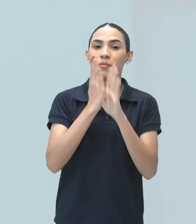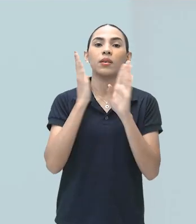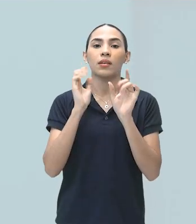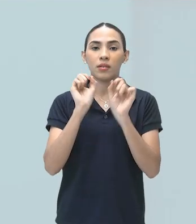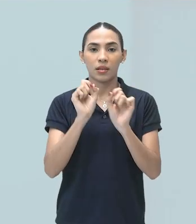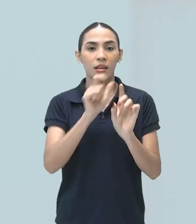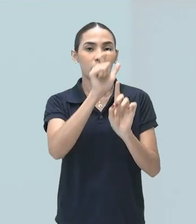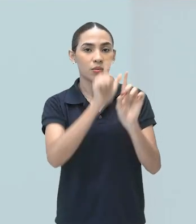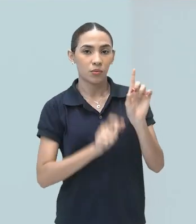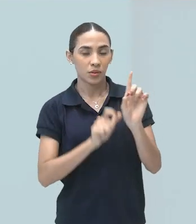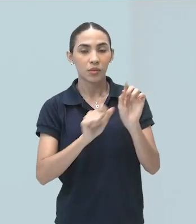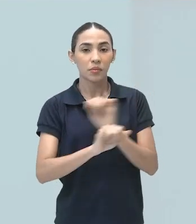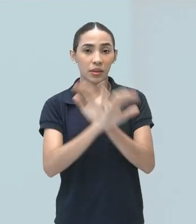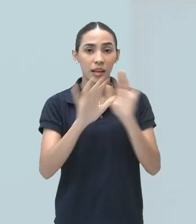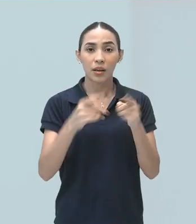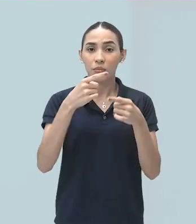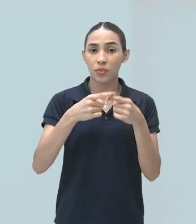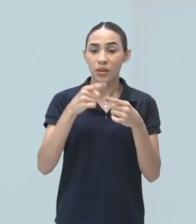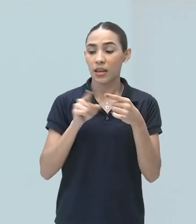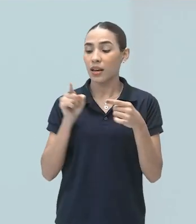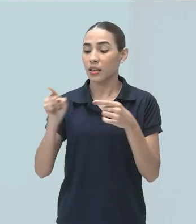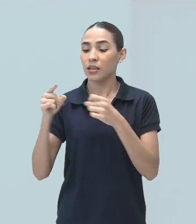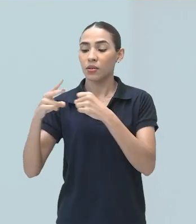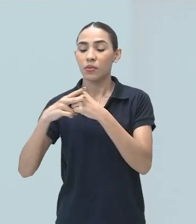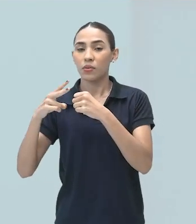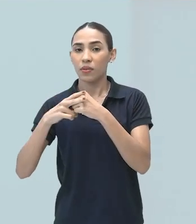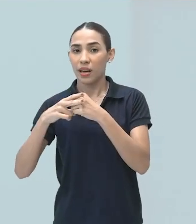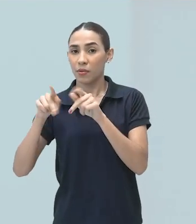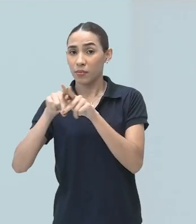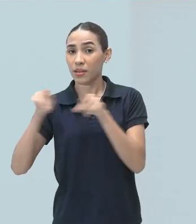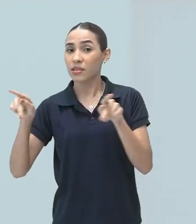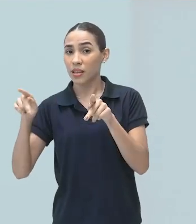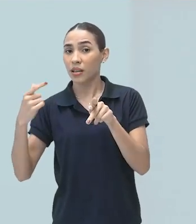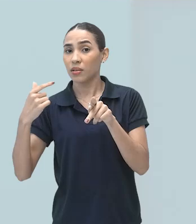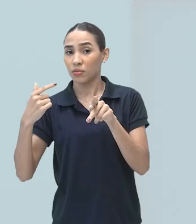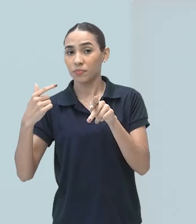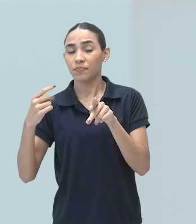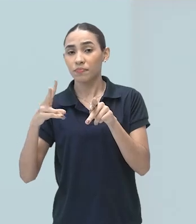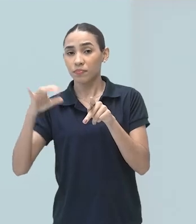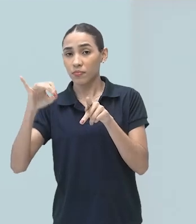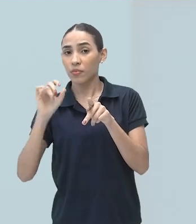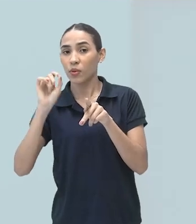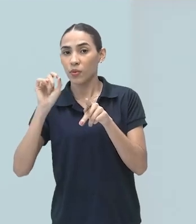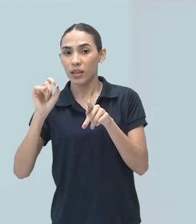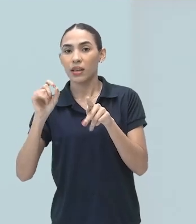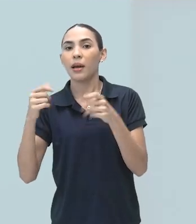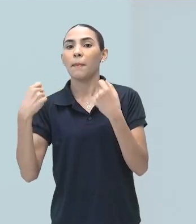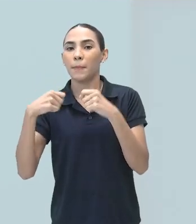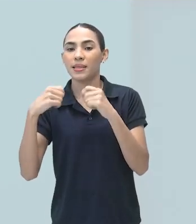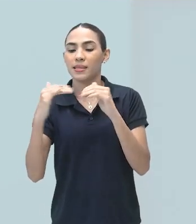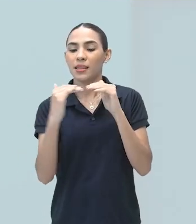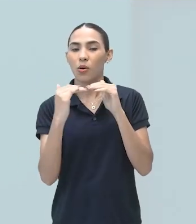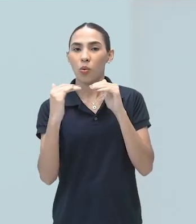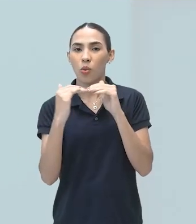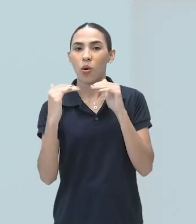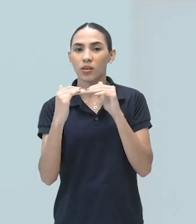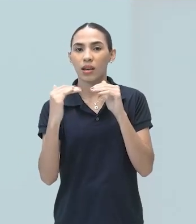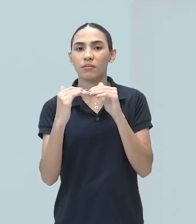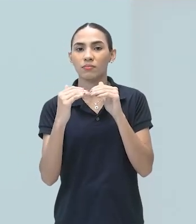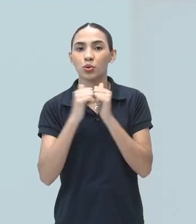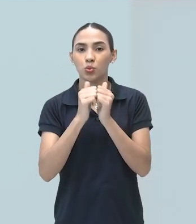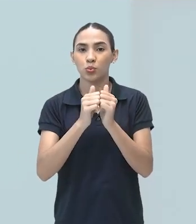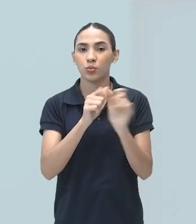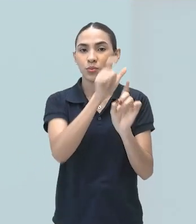claramente o sujeito, porque o verbo daquele meu predicado, posteriormente, ele tem que estar em harmonia